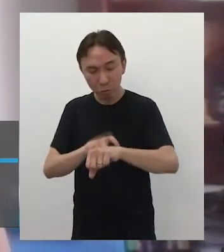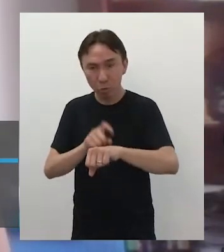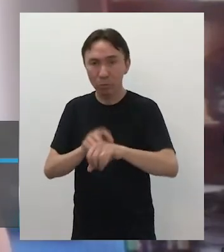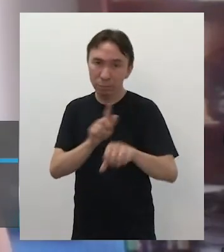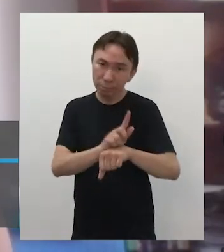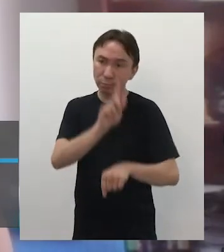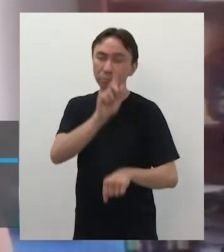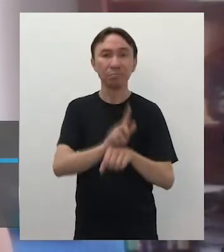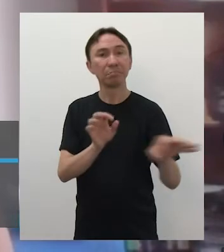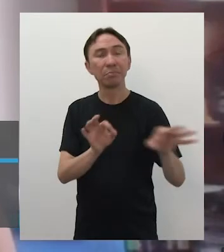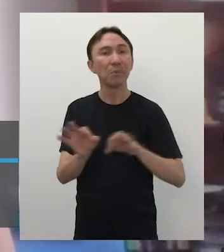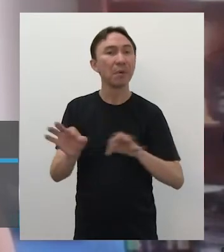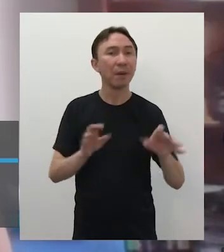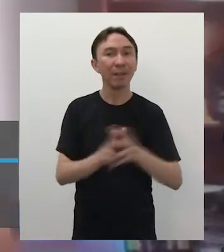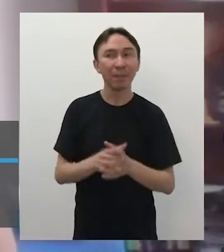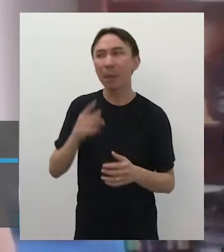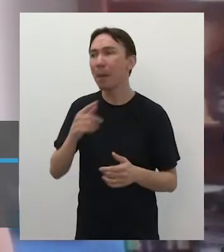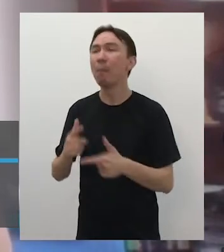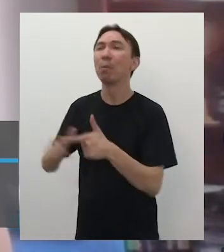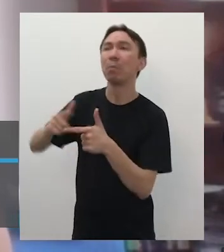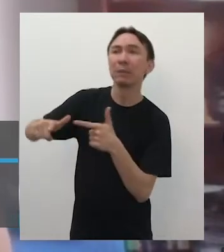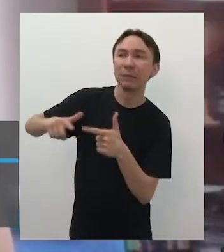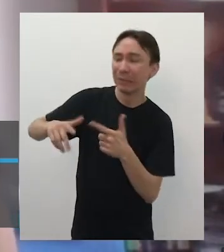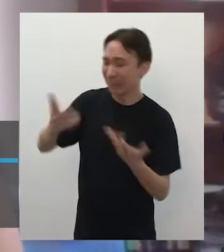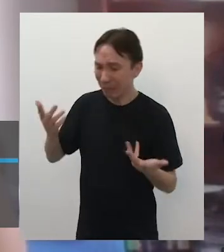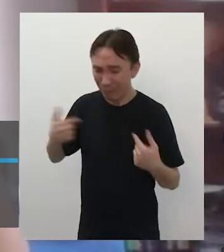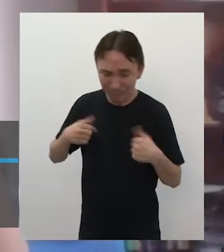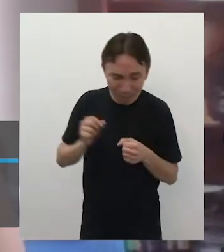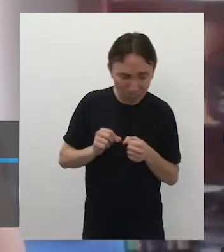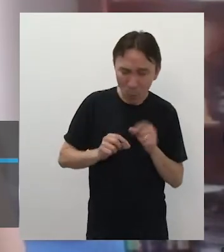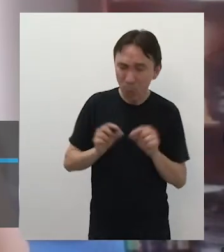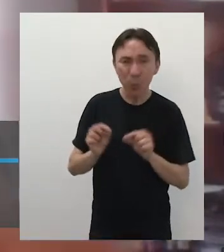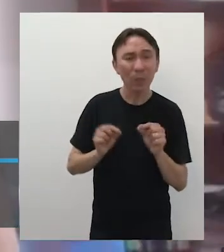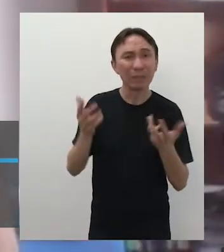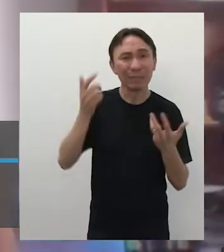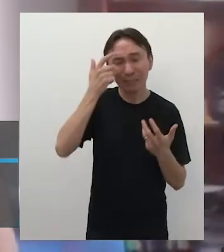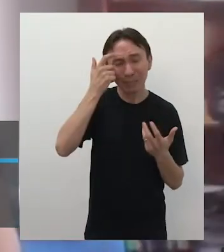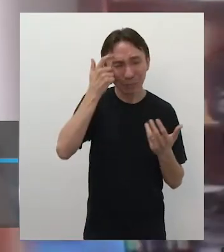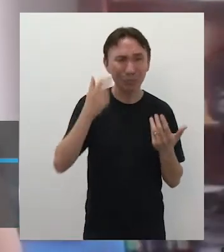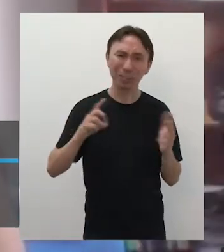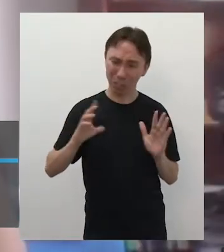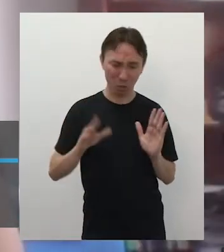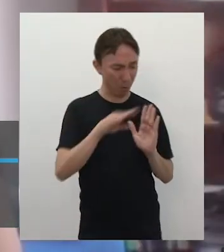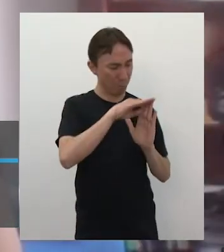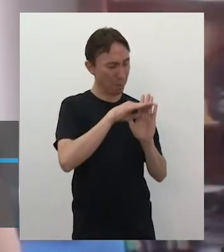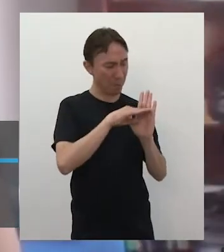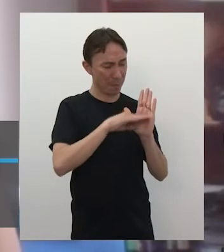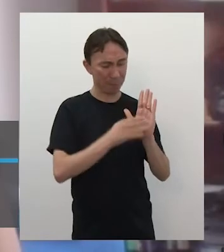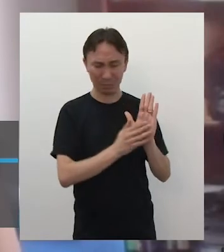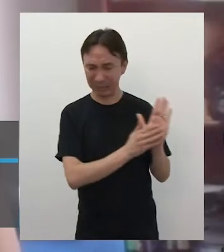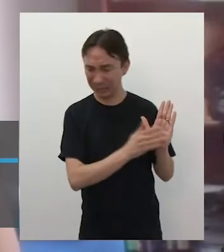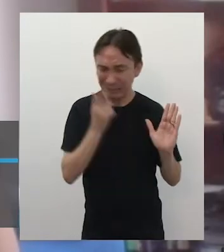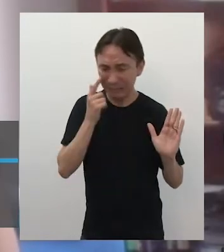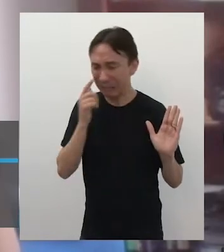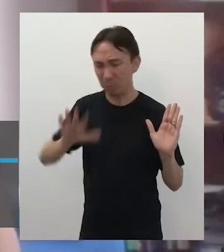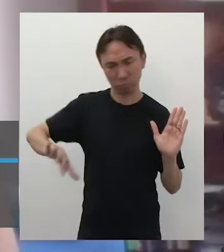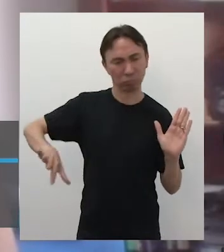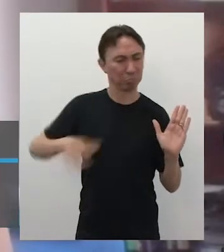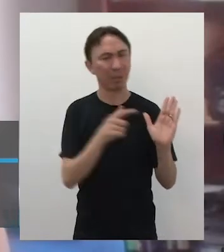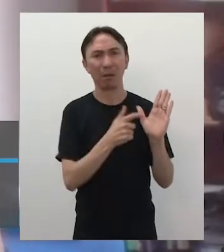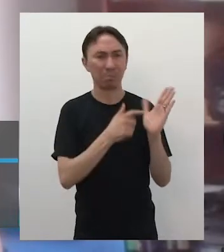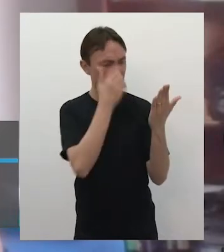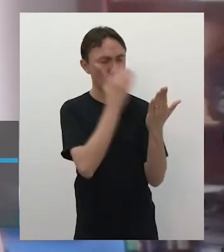nisso. A responsabilidade também me ajuda, justamente porque eu preciso fazer um novo acordo, eu